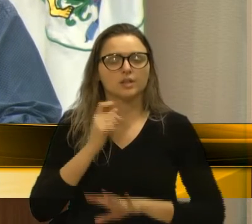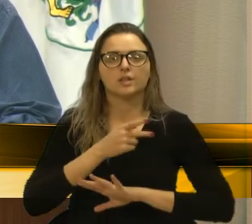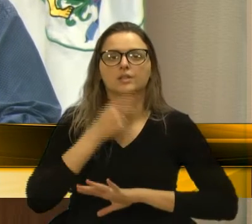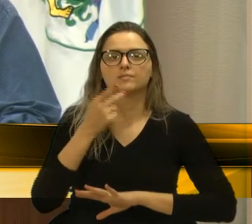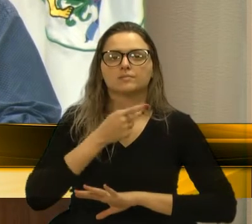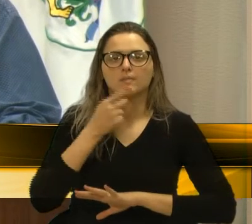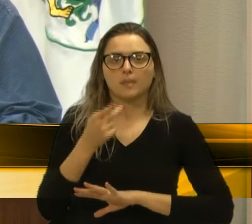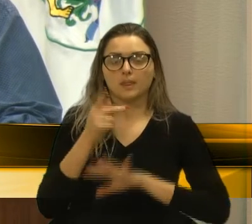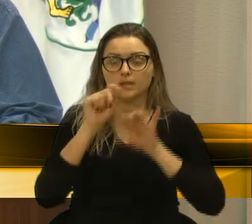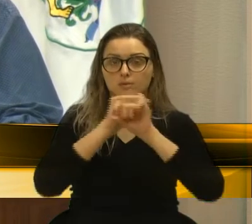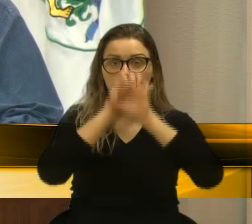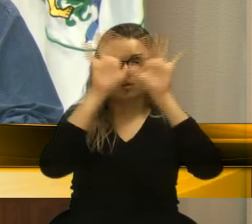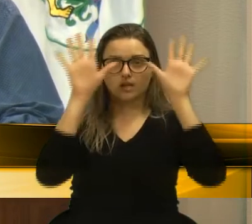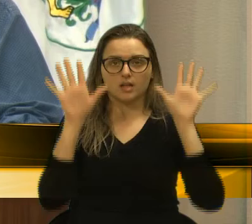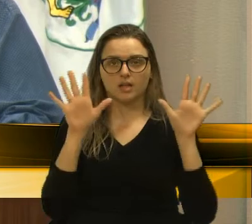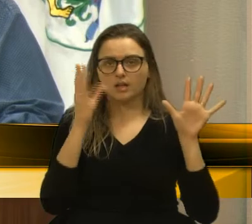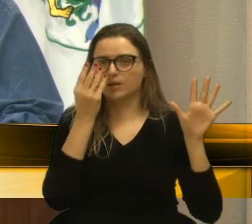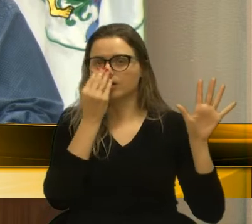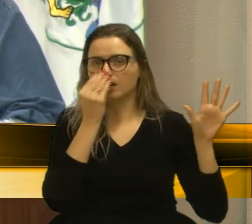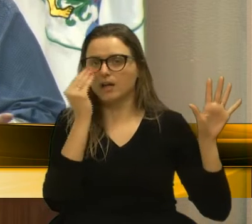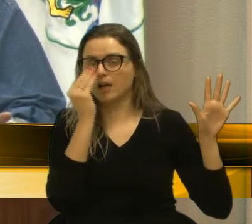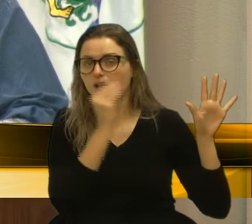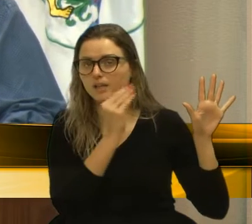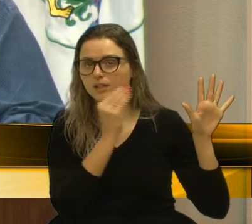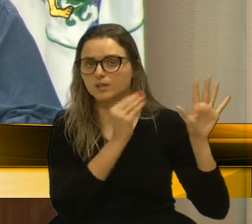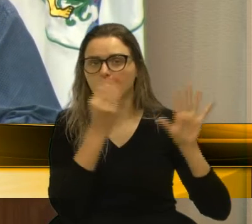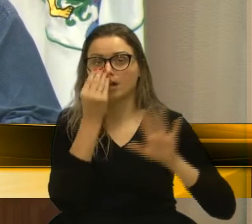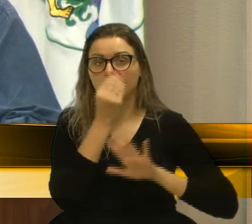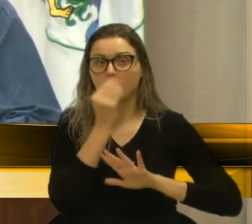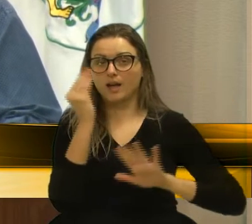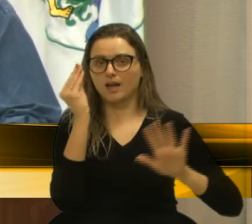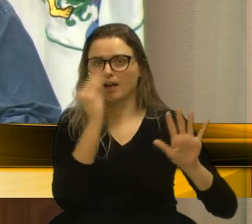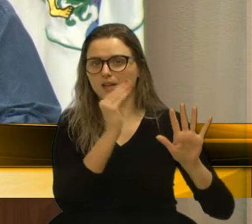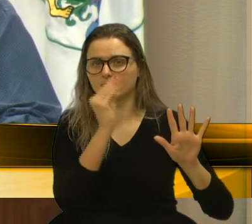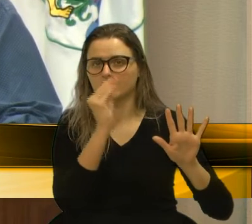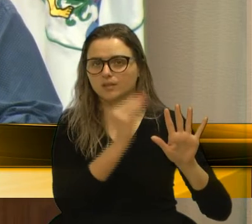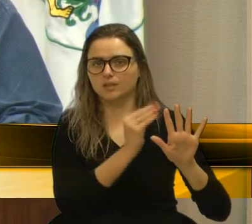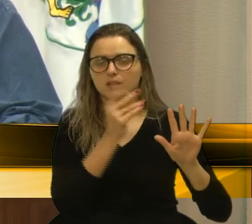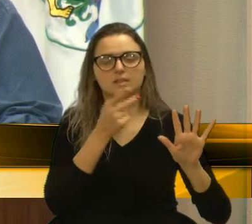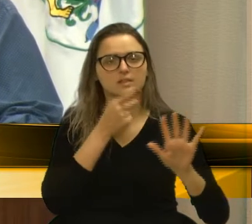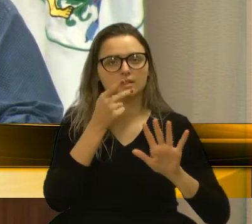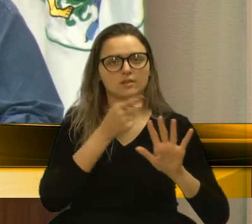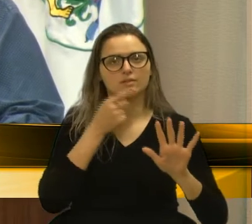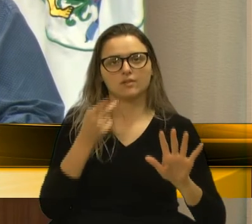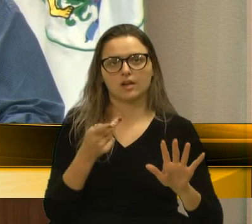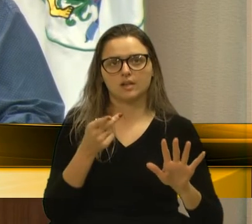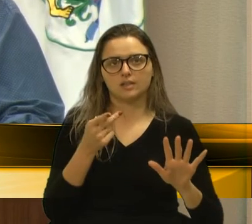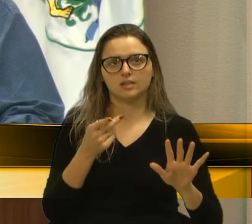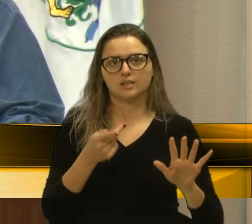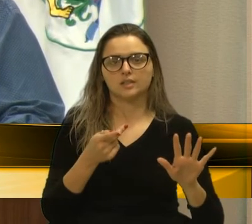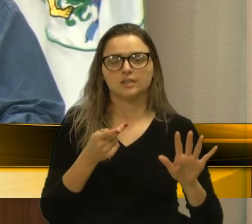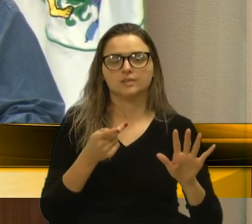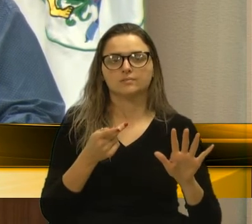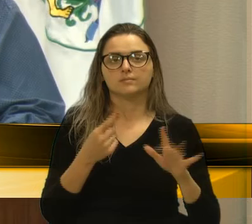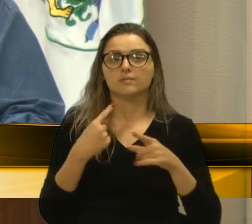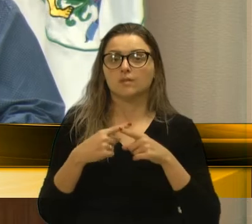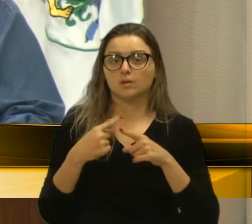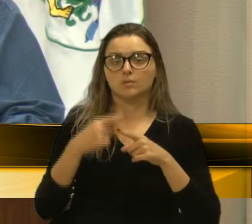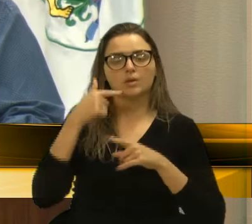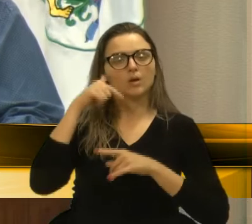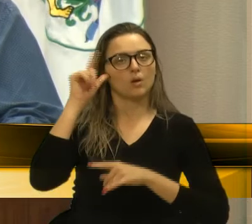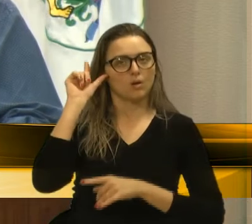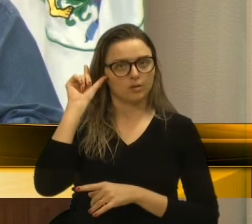forma clara o seu desprezo, por essa manifestação, porque ela, ontem